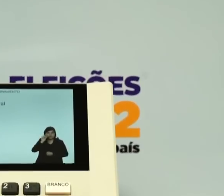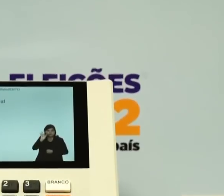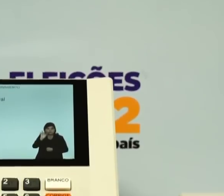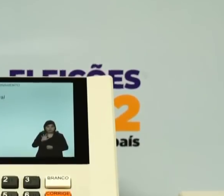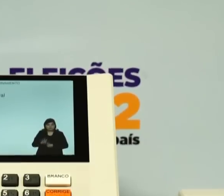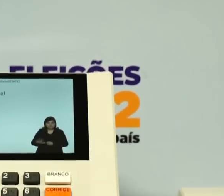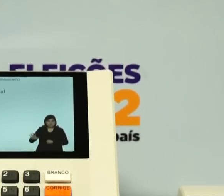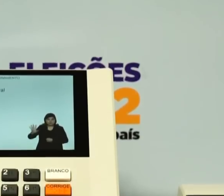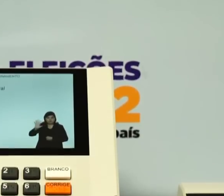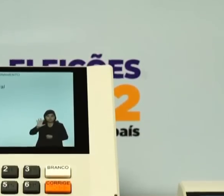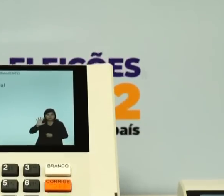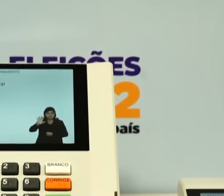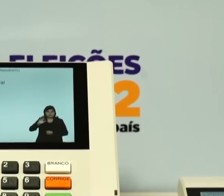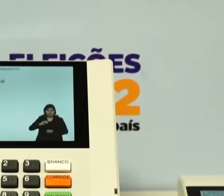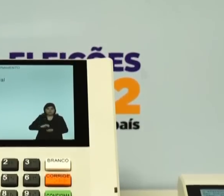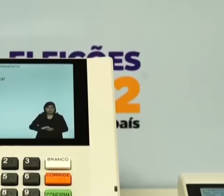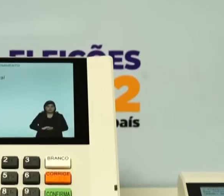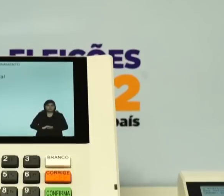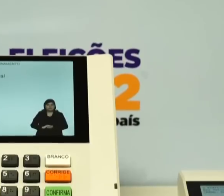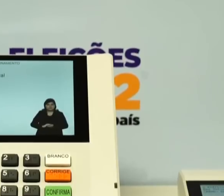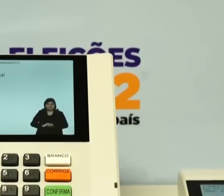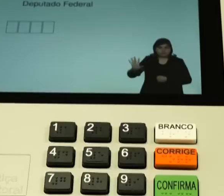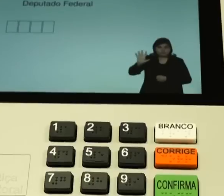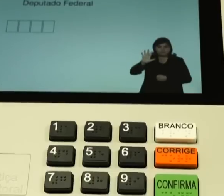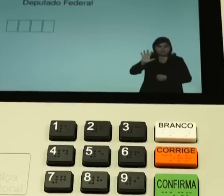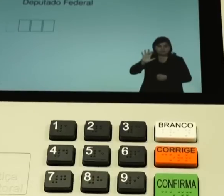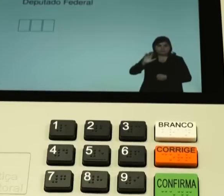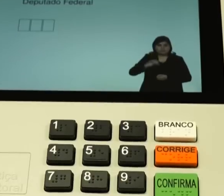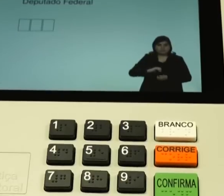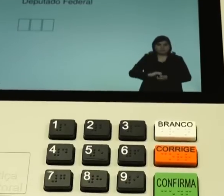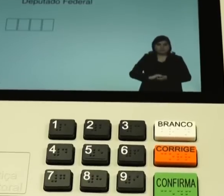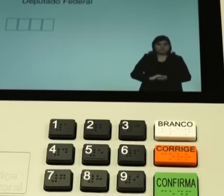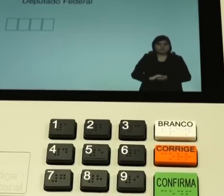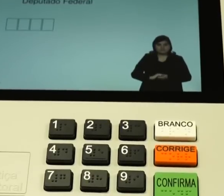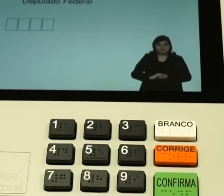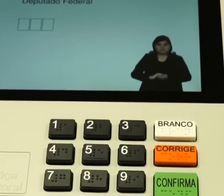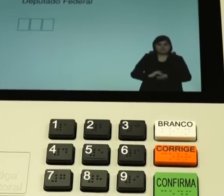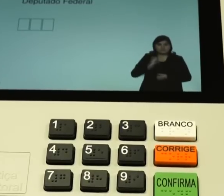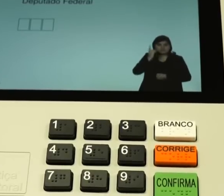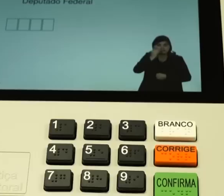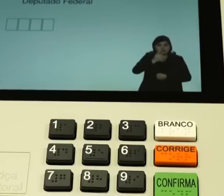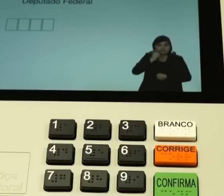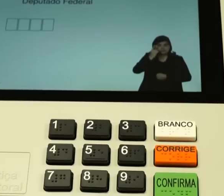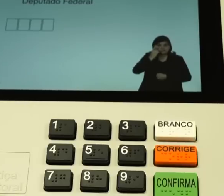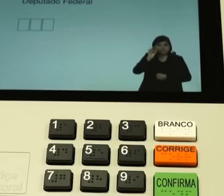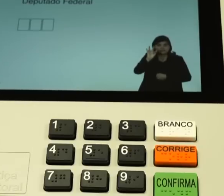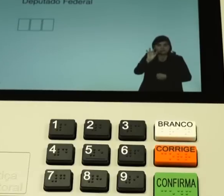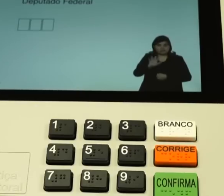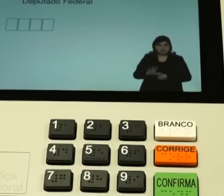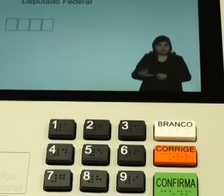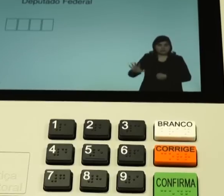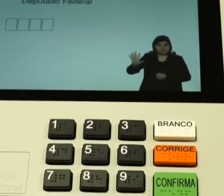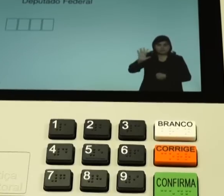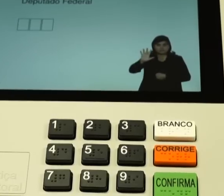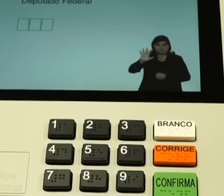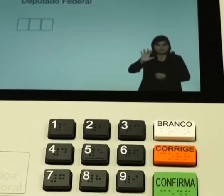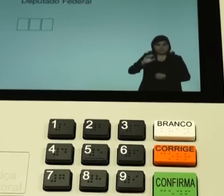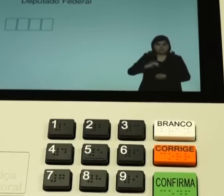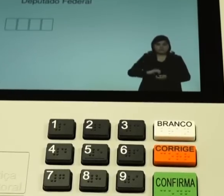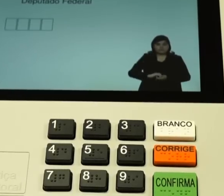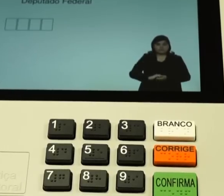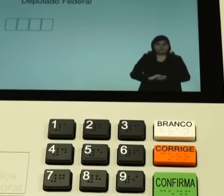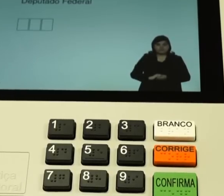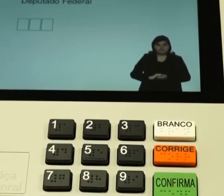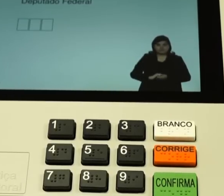É o dia em que a pessoa que tem mais recursos, a mais rica do país, e aquela que está passando dificuldades, tem exatamente o mesmo